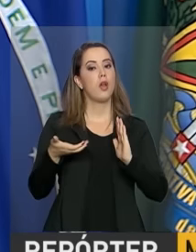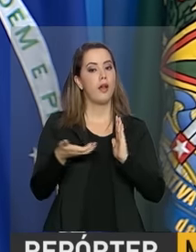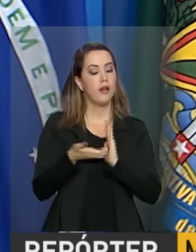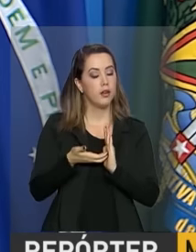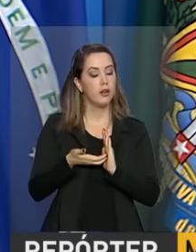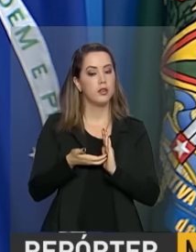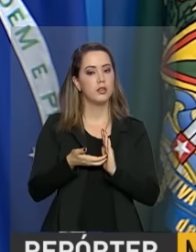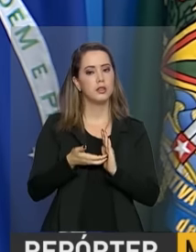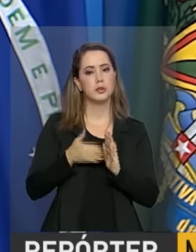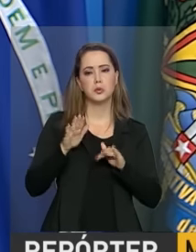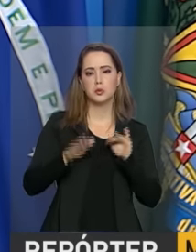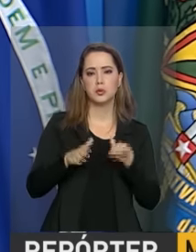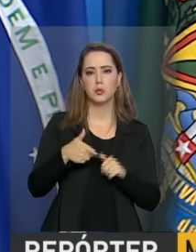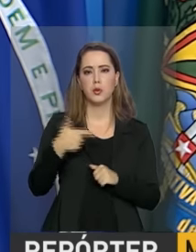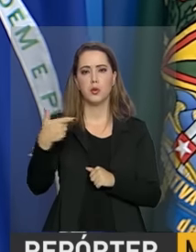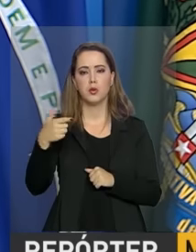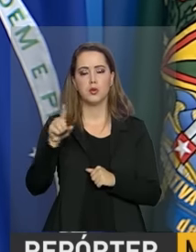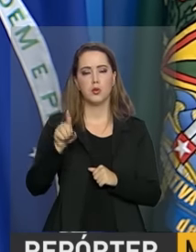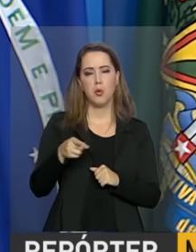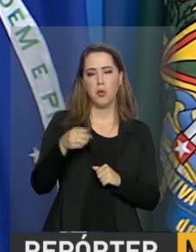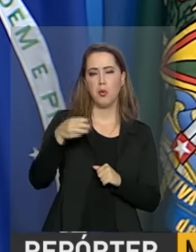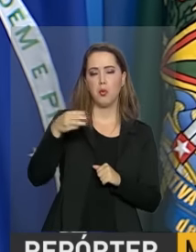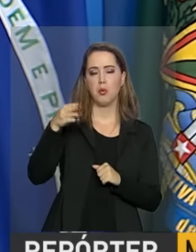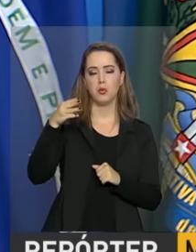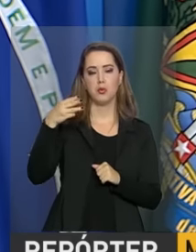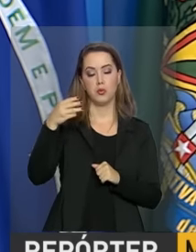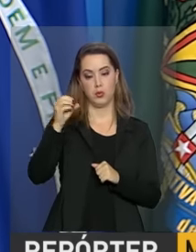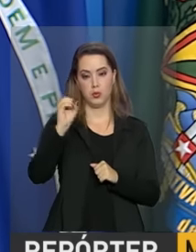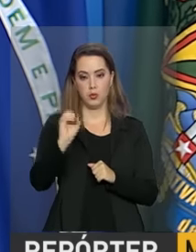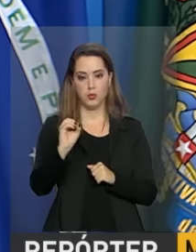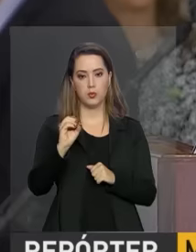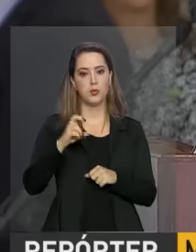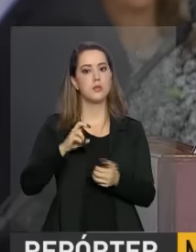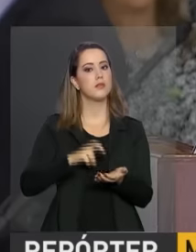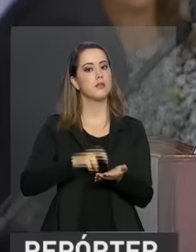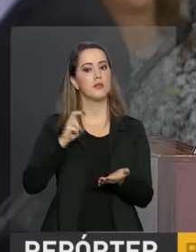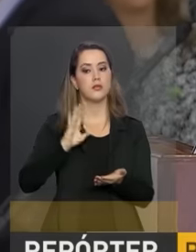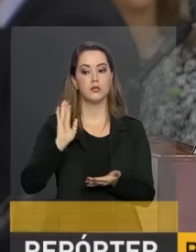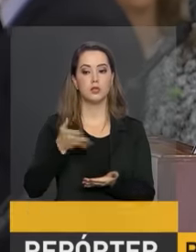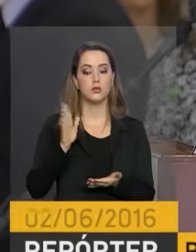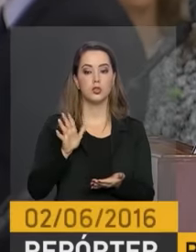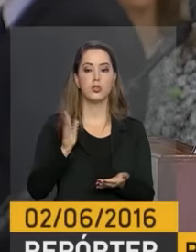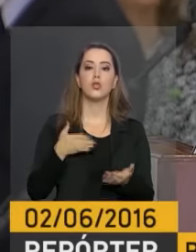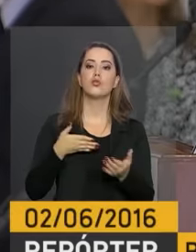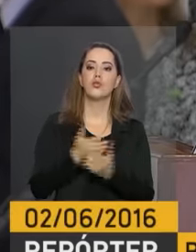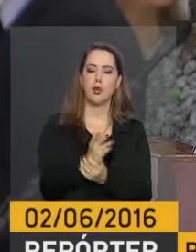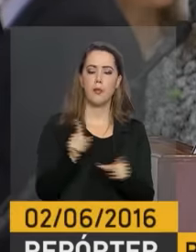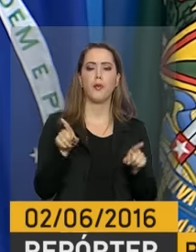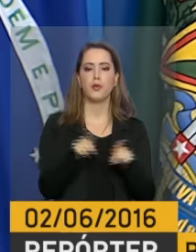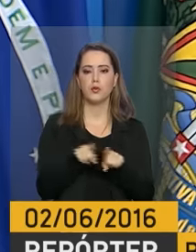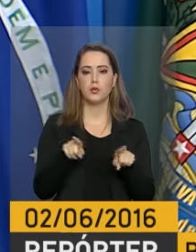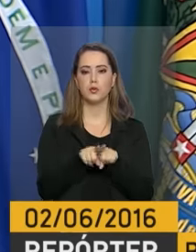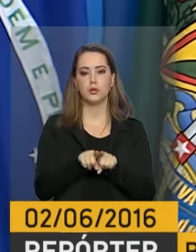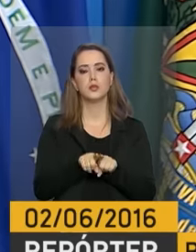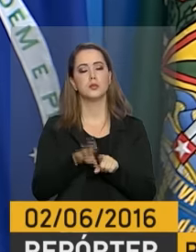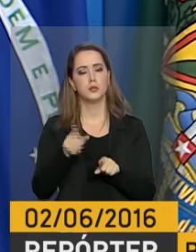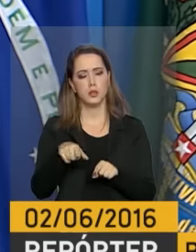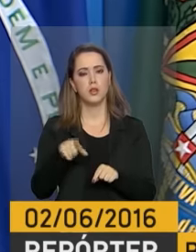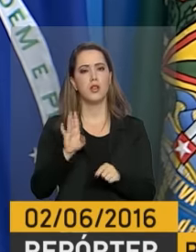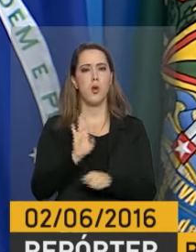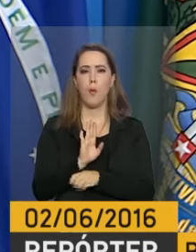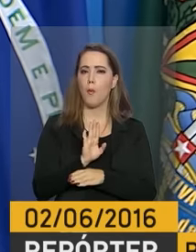pelas 2h30 da manhã, conseguiu aprovar esse projeto. É um apoio, presidente Jacobo,